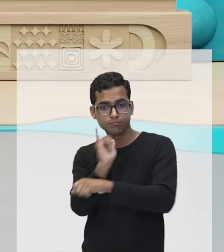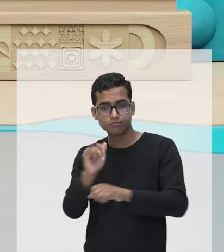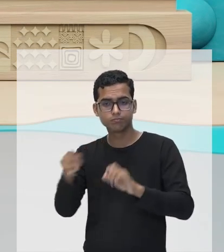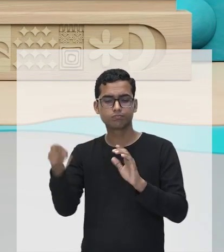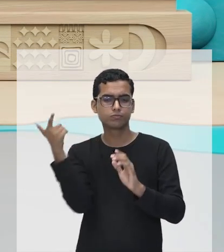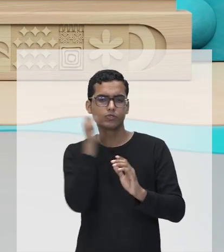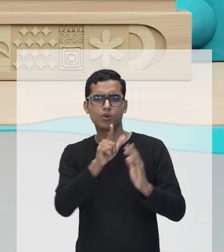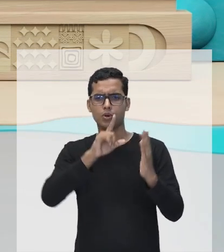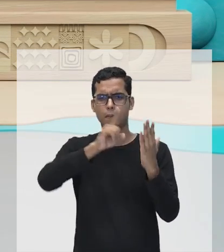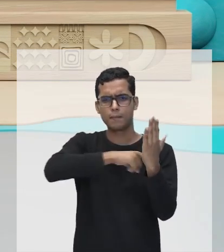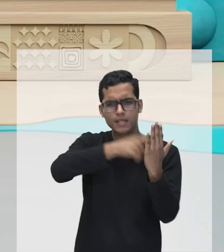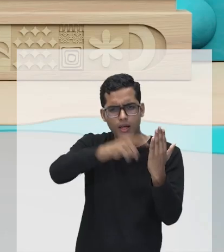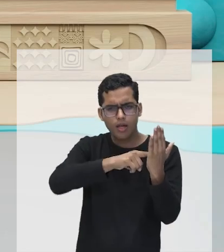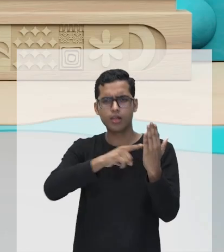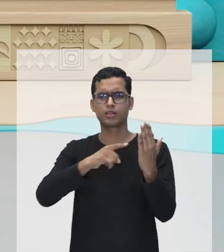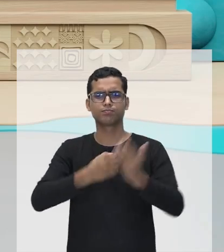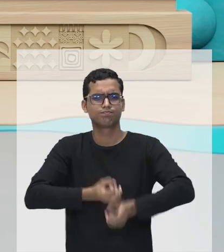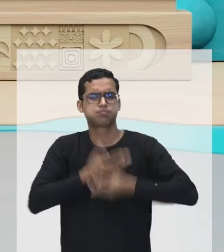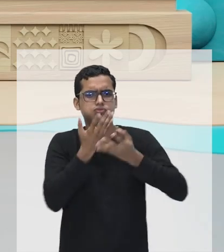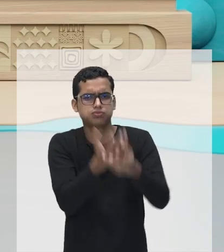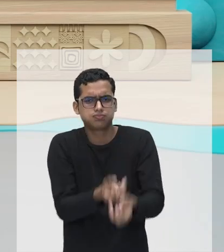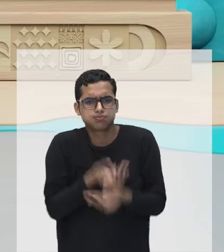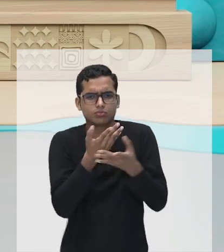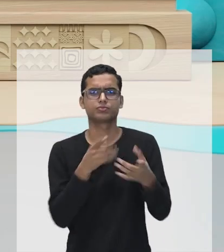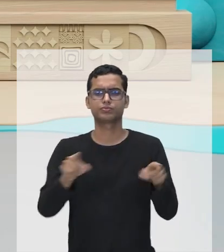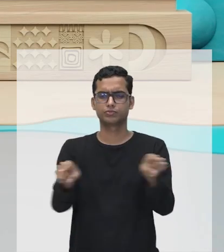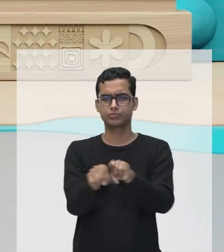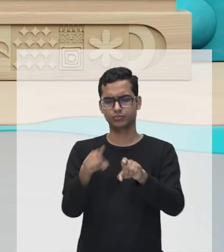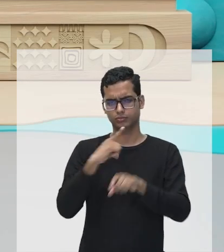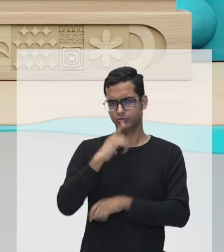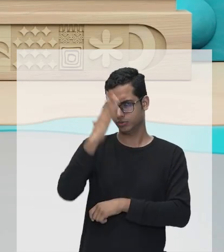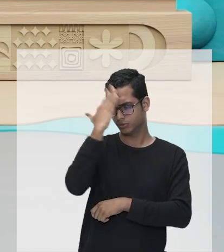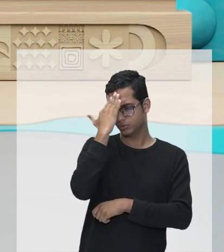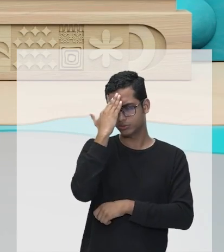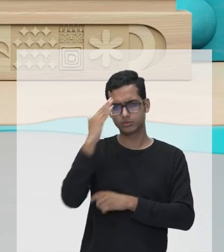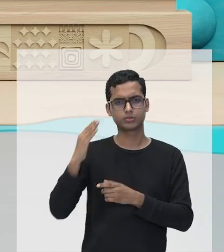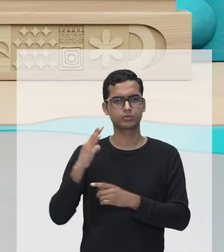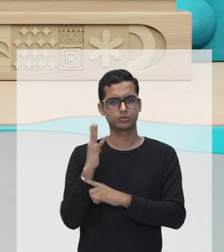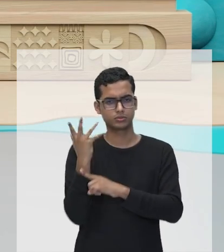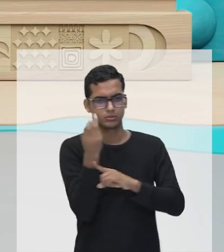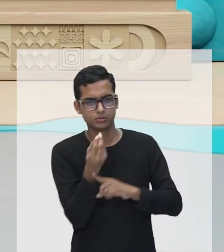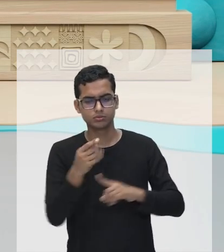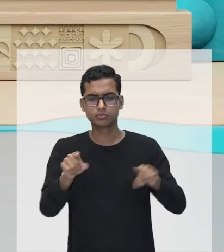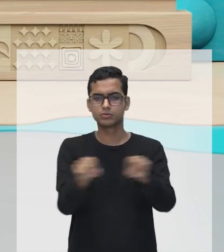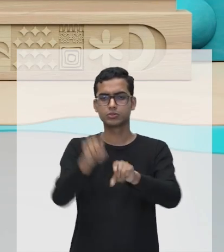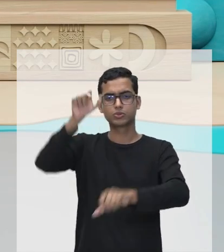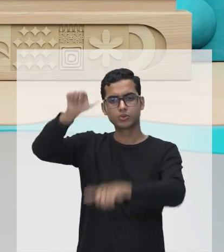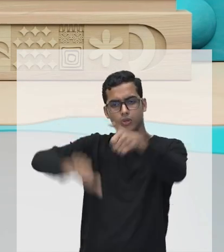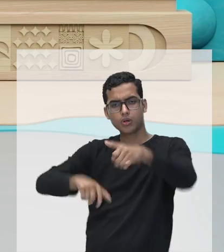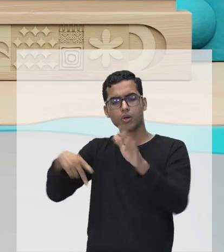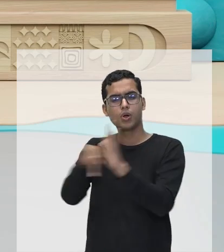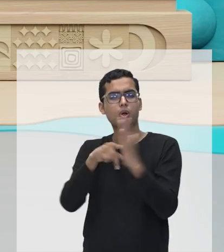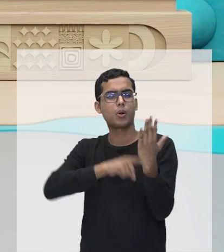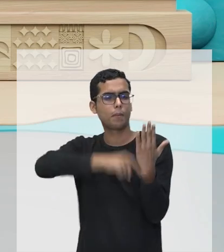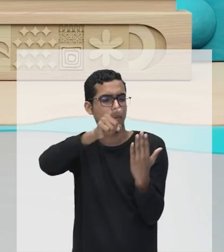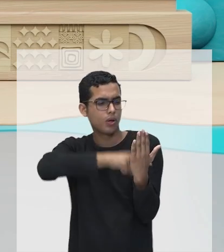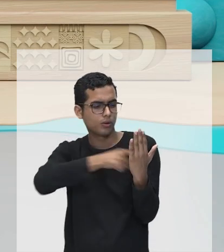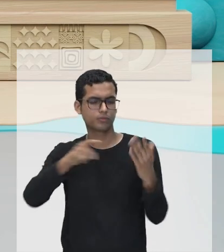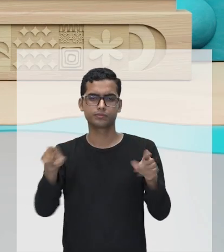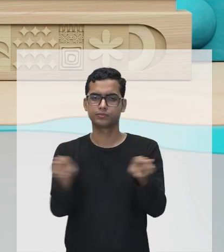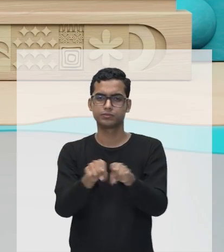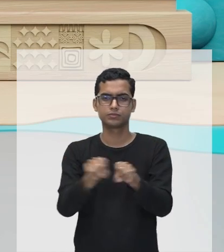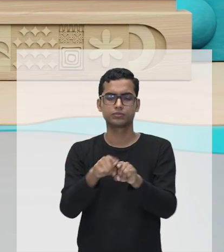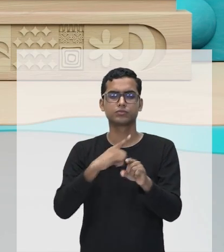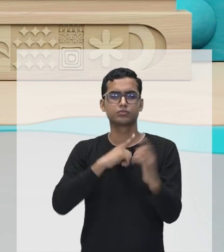se expressar. Então, se você tem algum conhecimento de arte, ao analisar uma pintura, um grafite, você